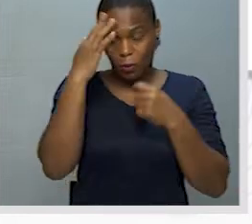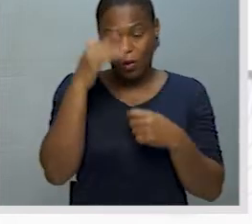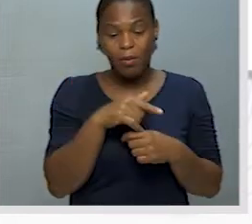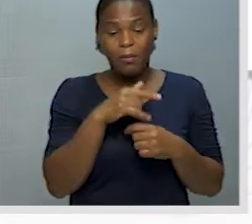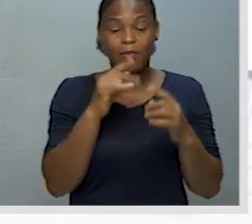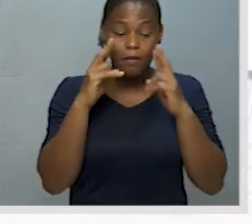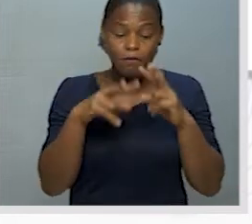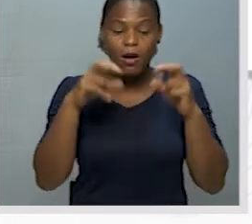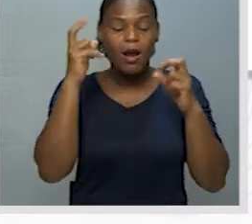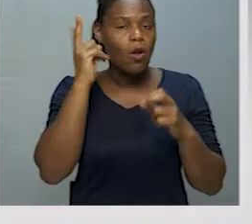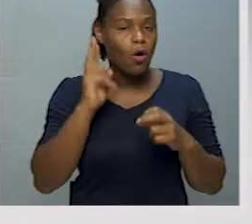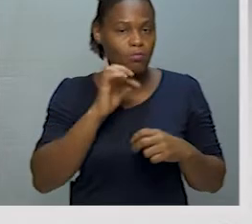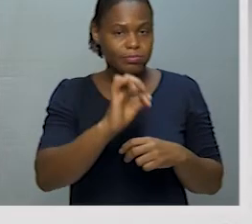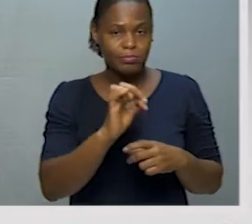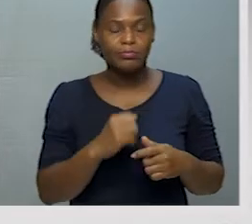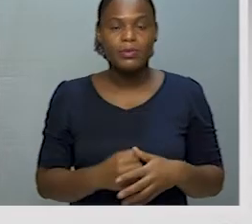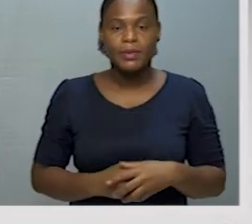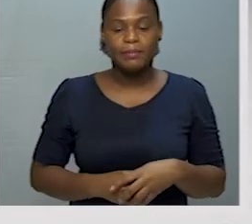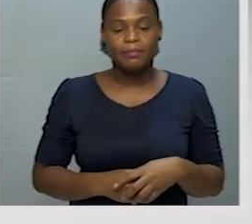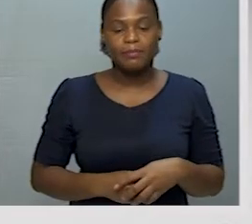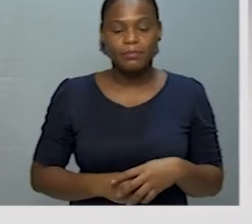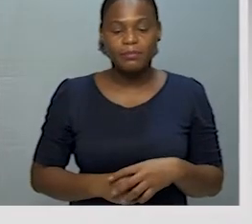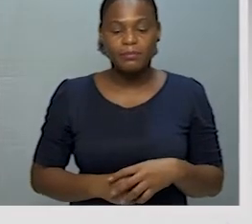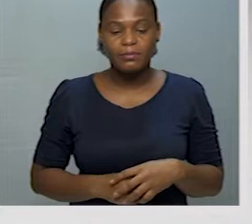e encontrar o seu valor. Temos...